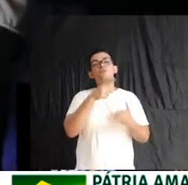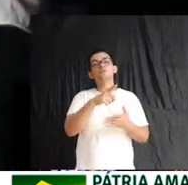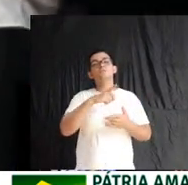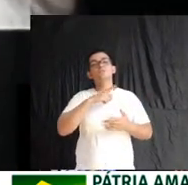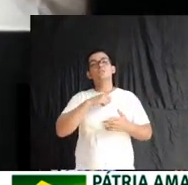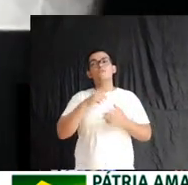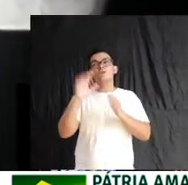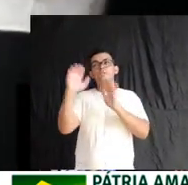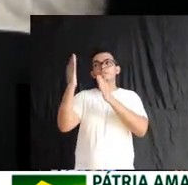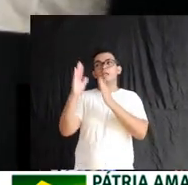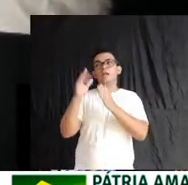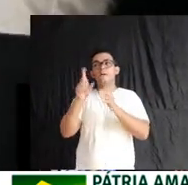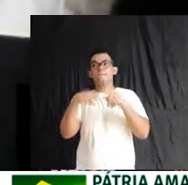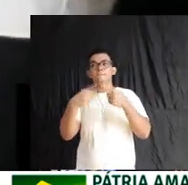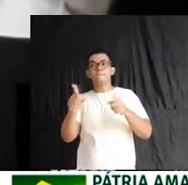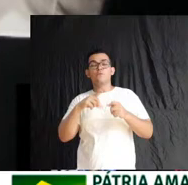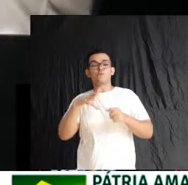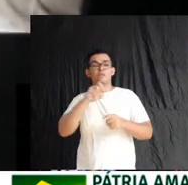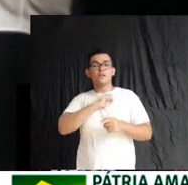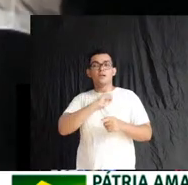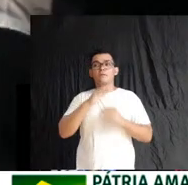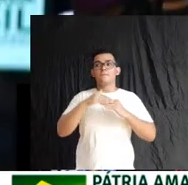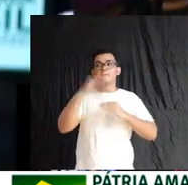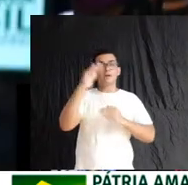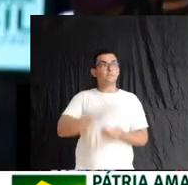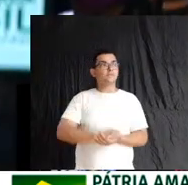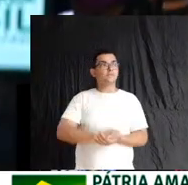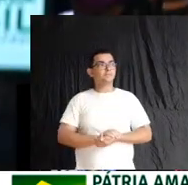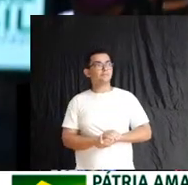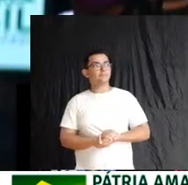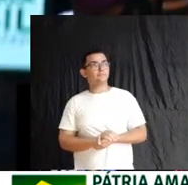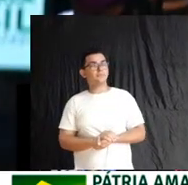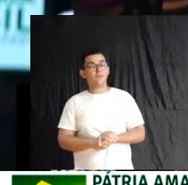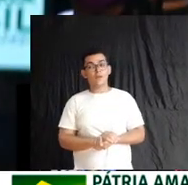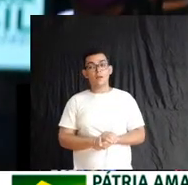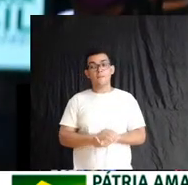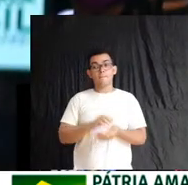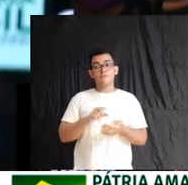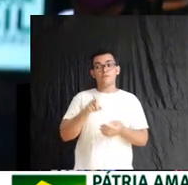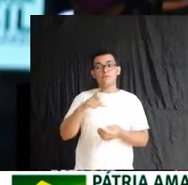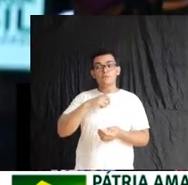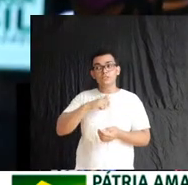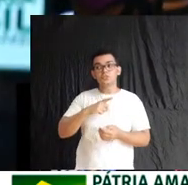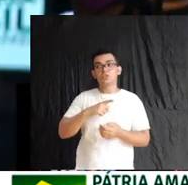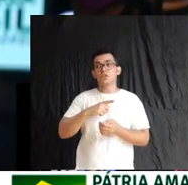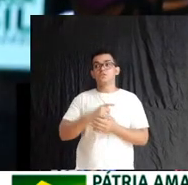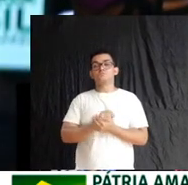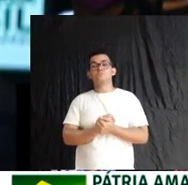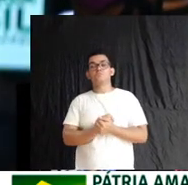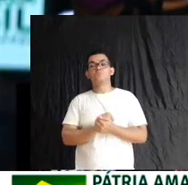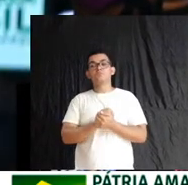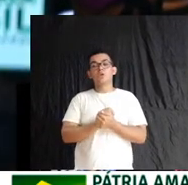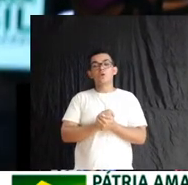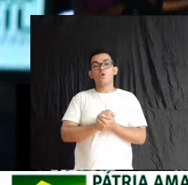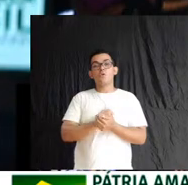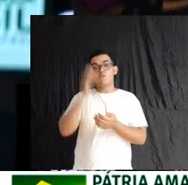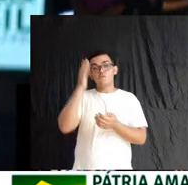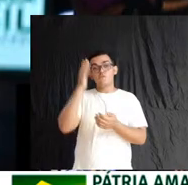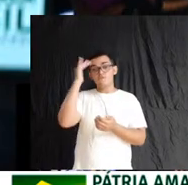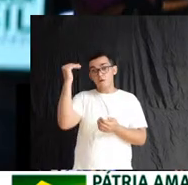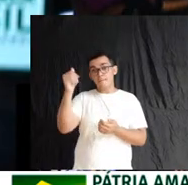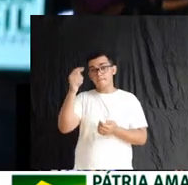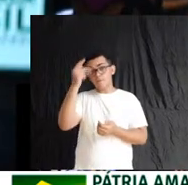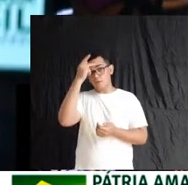mais? Qual o músico que você se inspira mais? Você tem algum músico assim específico? Cara, eu tenho várias pessoas